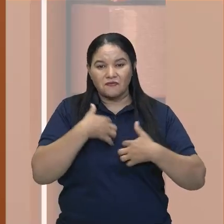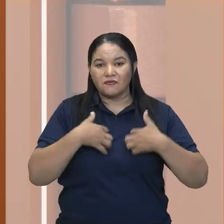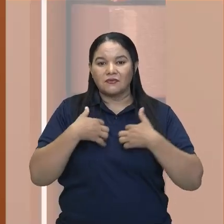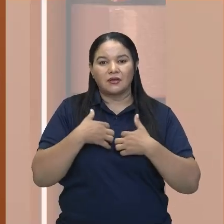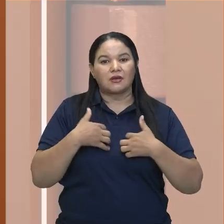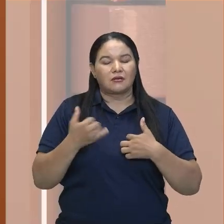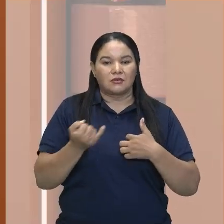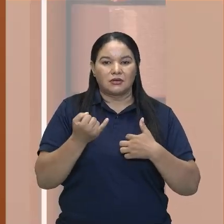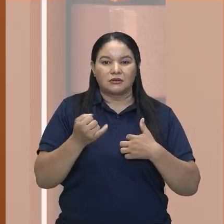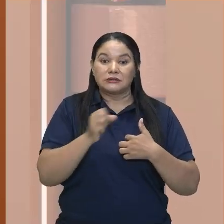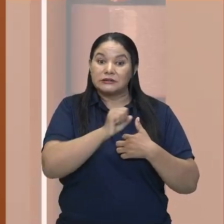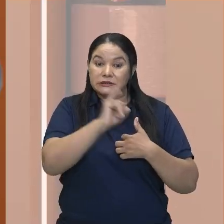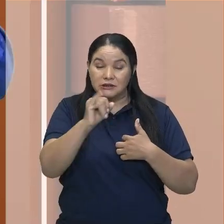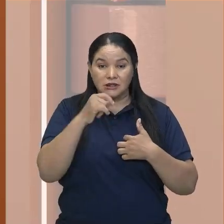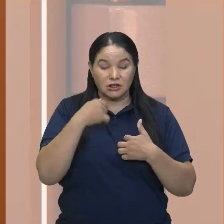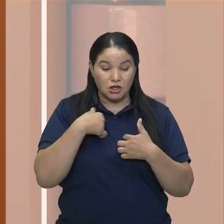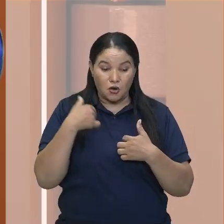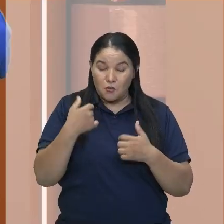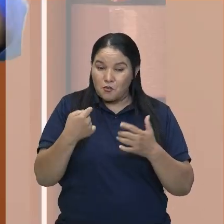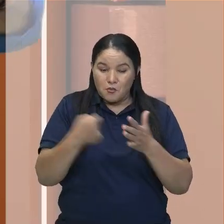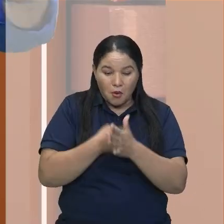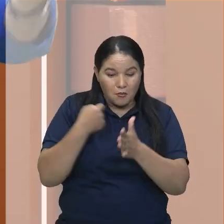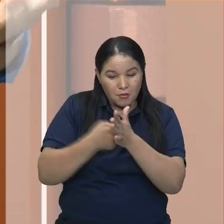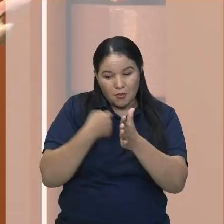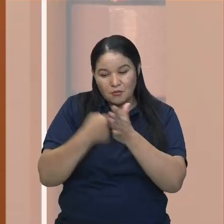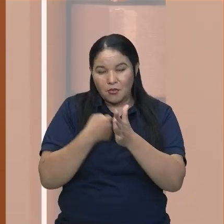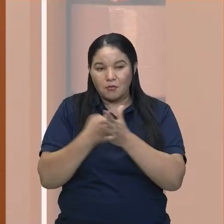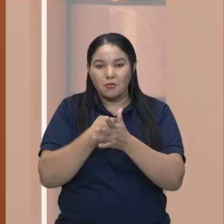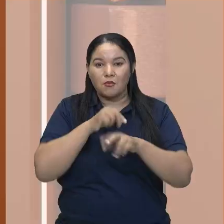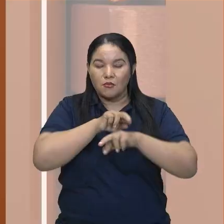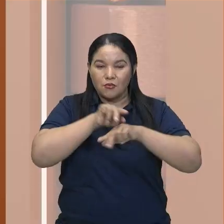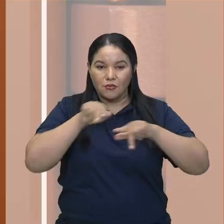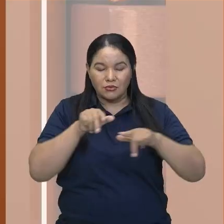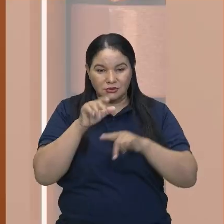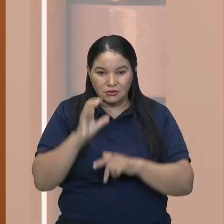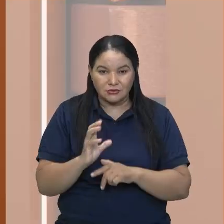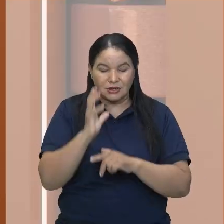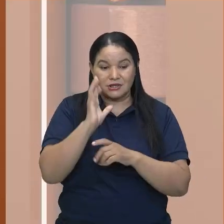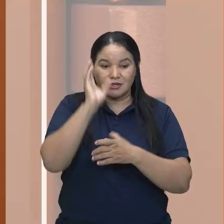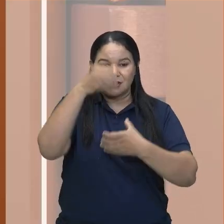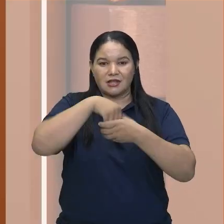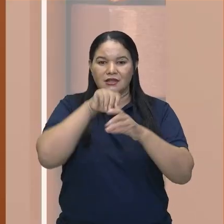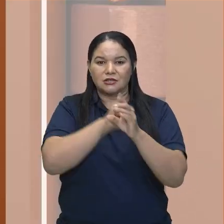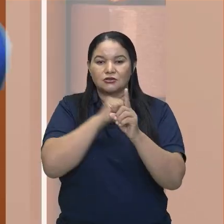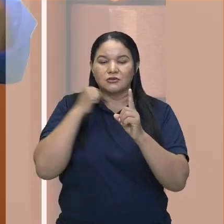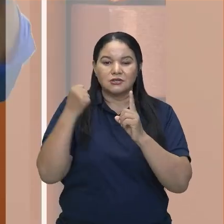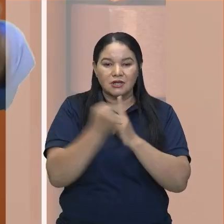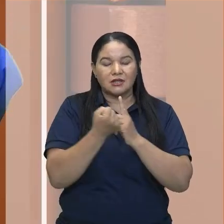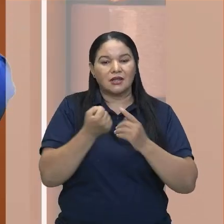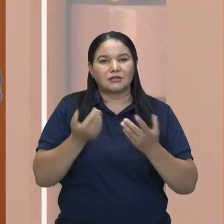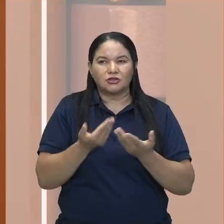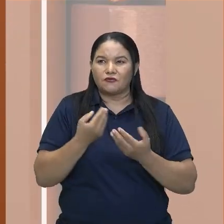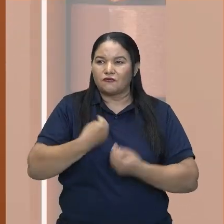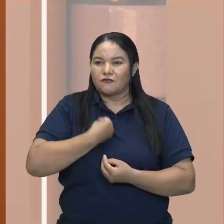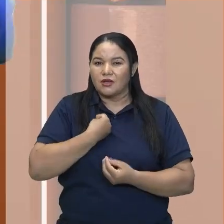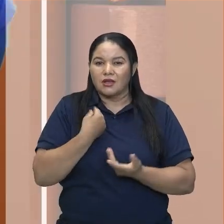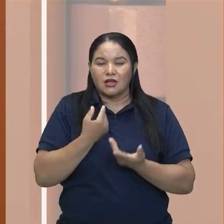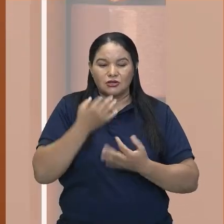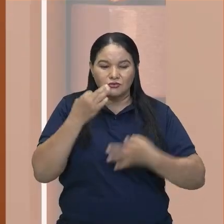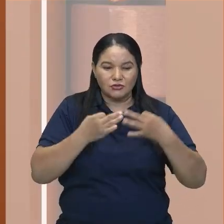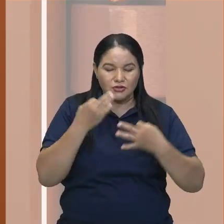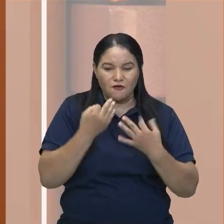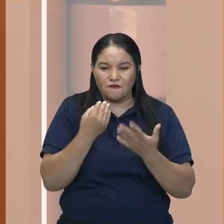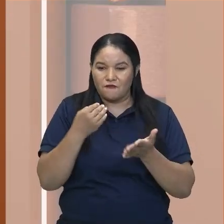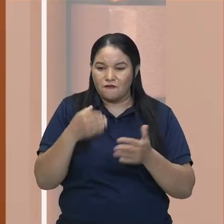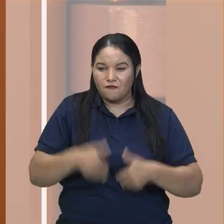com isso. Se eu não me angustiar diante de tudo aquilo que acontece dentro da sociedade, né, das injustiças, da fome,